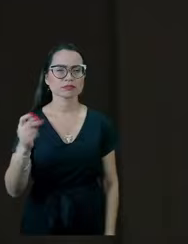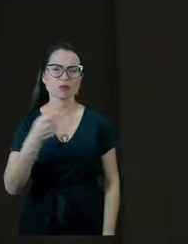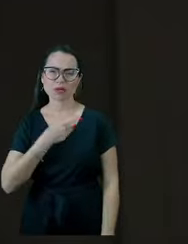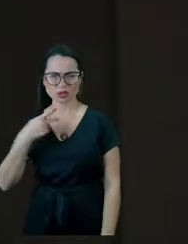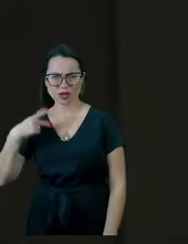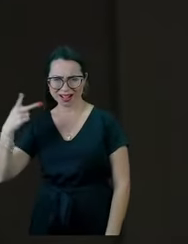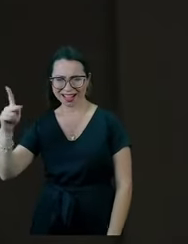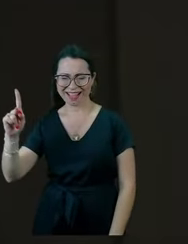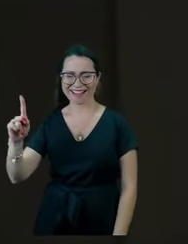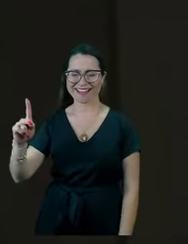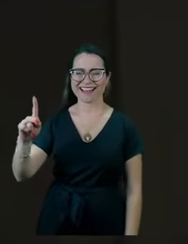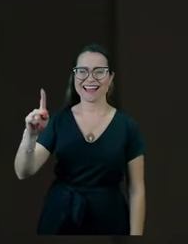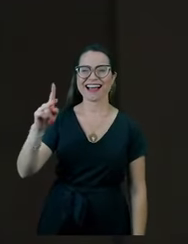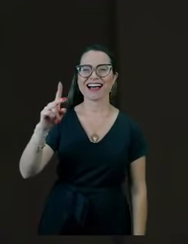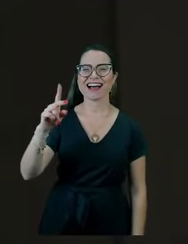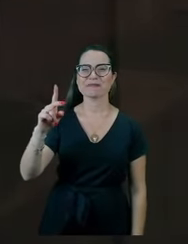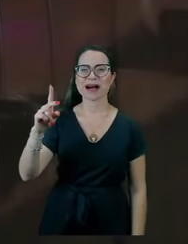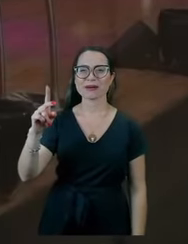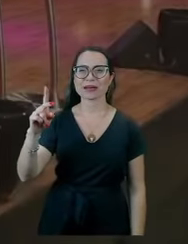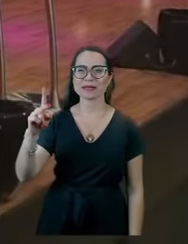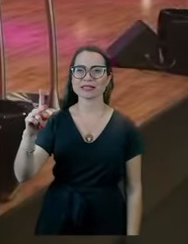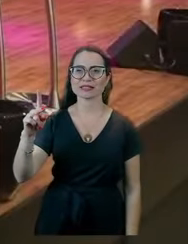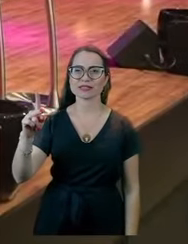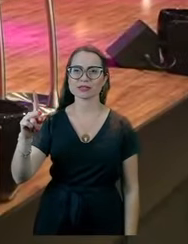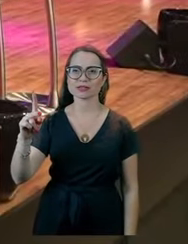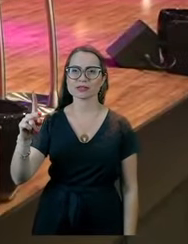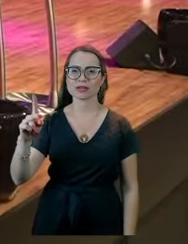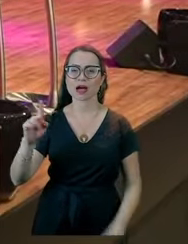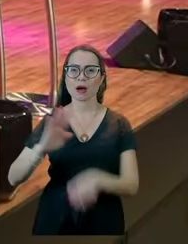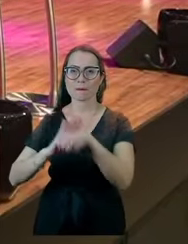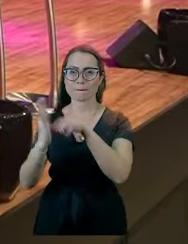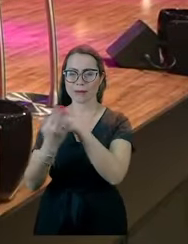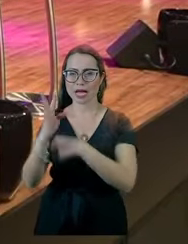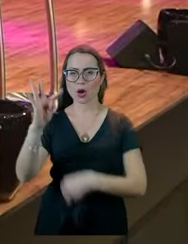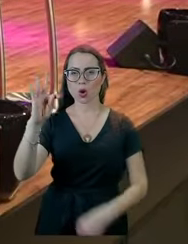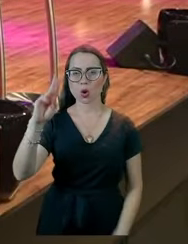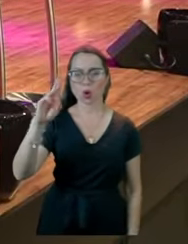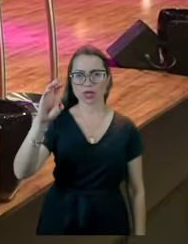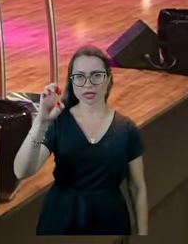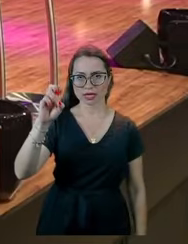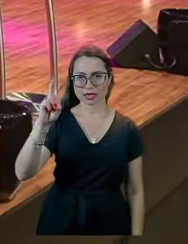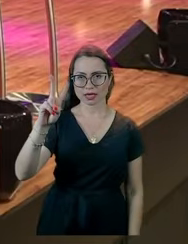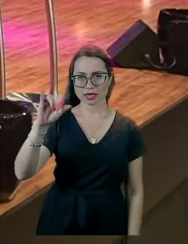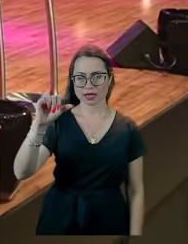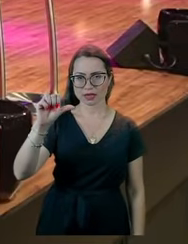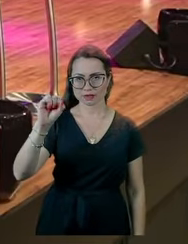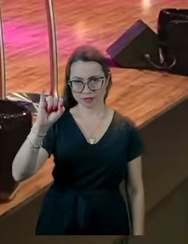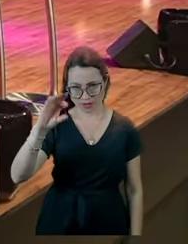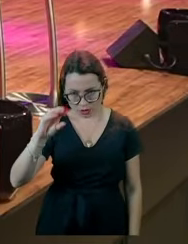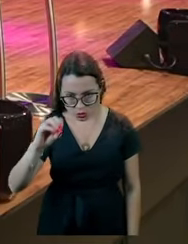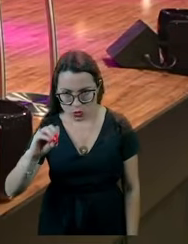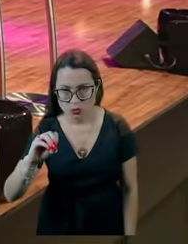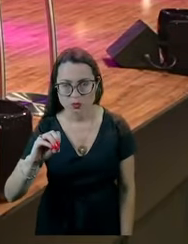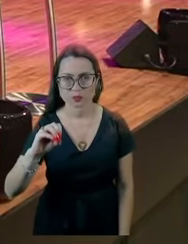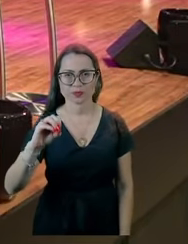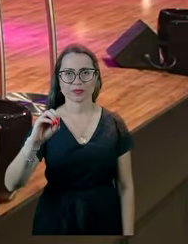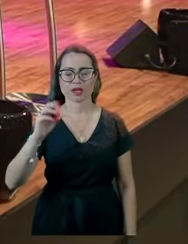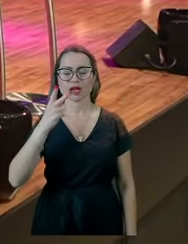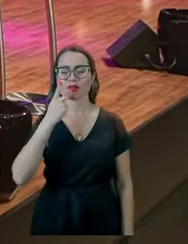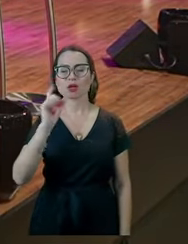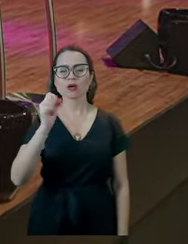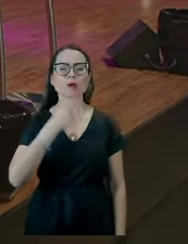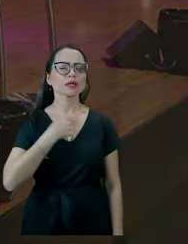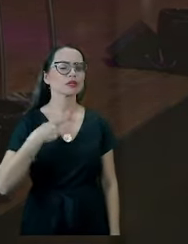esse povo do Treviso está ali, gente. Quem é do Treviso aí? Olha ali esse povo. Pastoreava eles lá. E ele falou